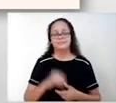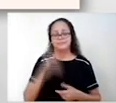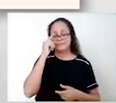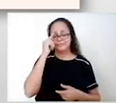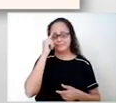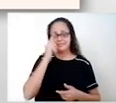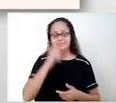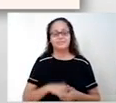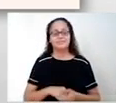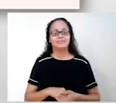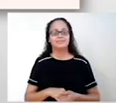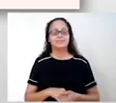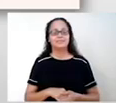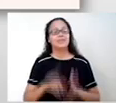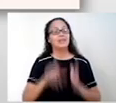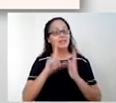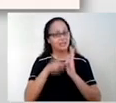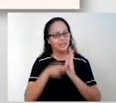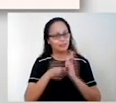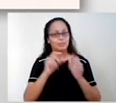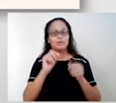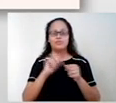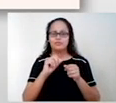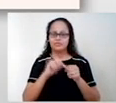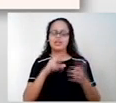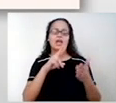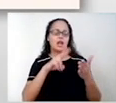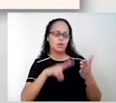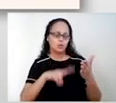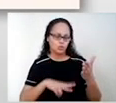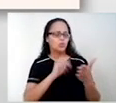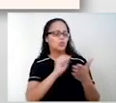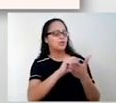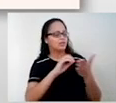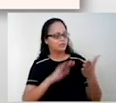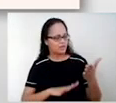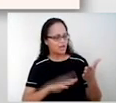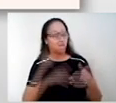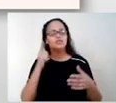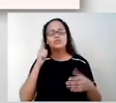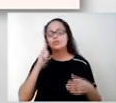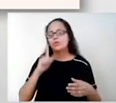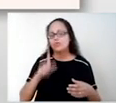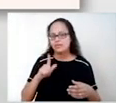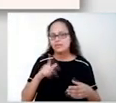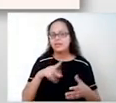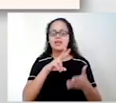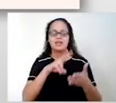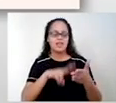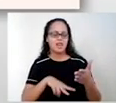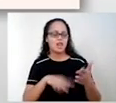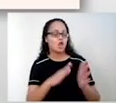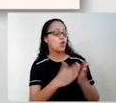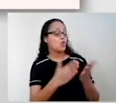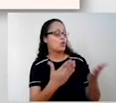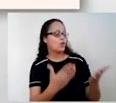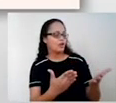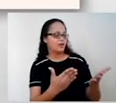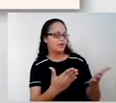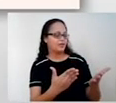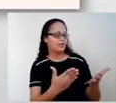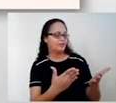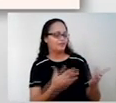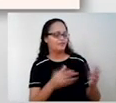Clara? Vamos lá? Depois de vocês fazerem essa leitura, as atividades, às vezes vocês conseguem ler o livro todo. Vale a pena porque